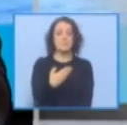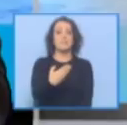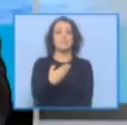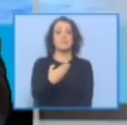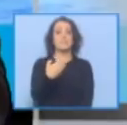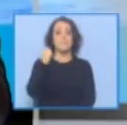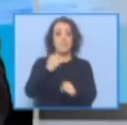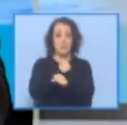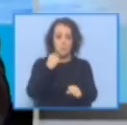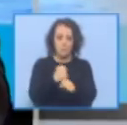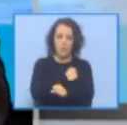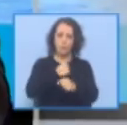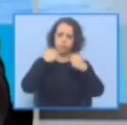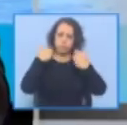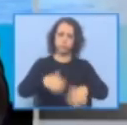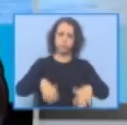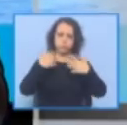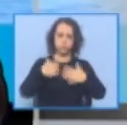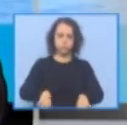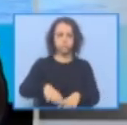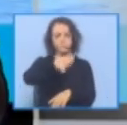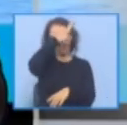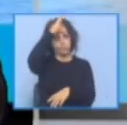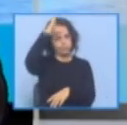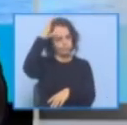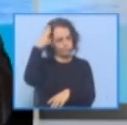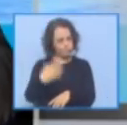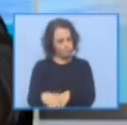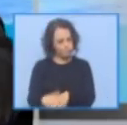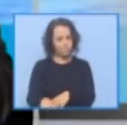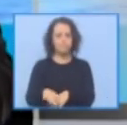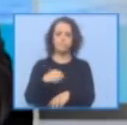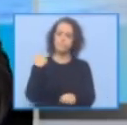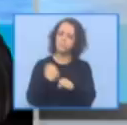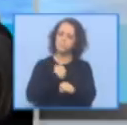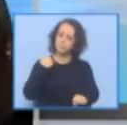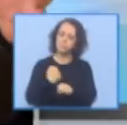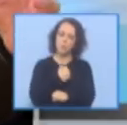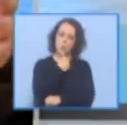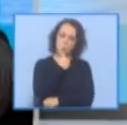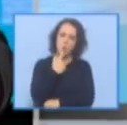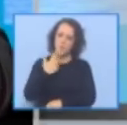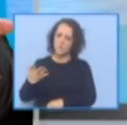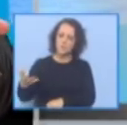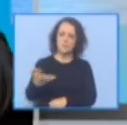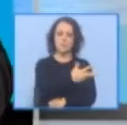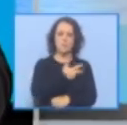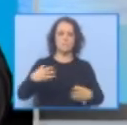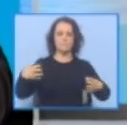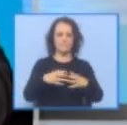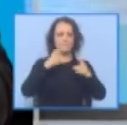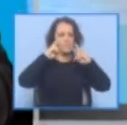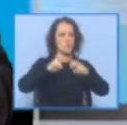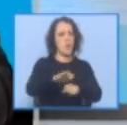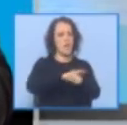um trabalho realmente muito duro, muito intenso, por uma equipa vasta de investigadores das mais diferentes